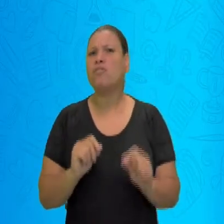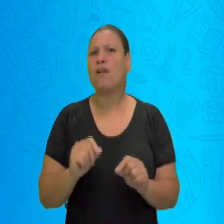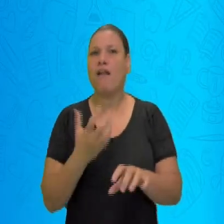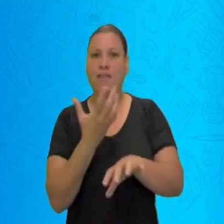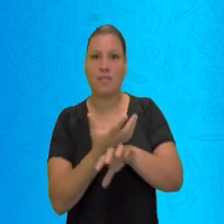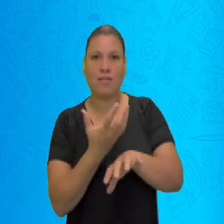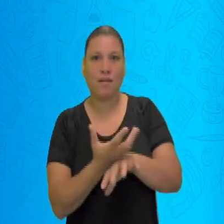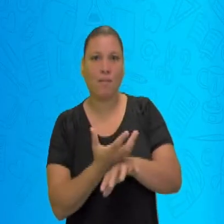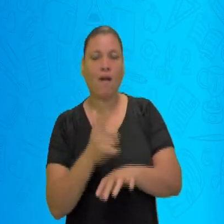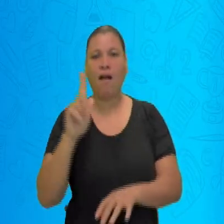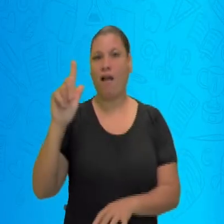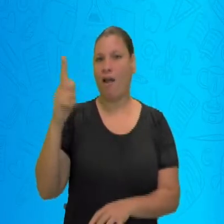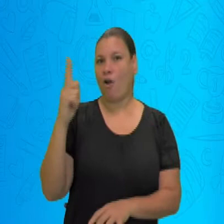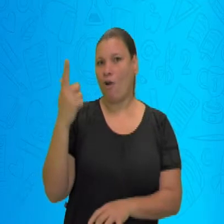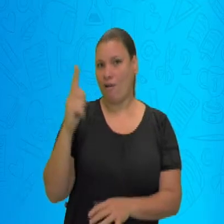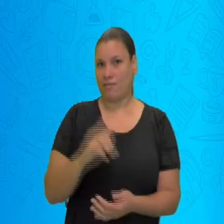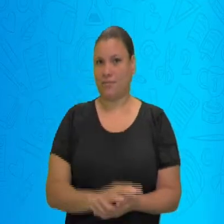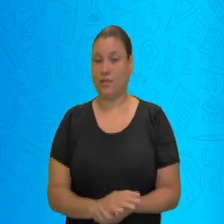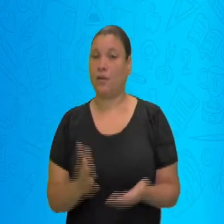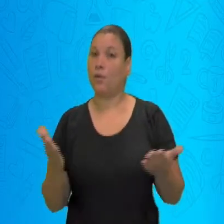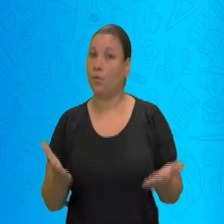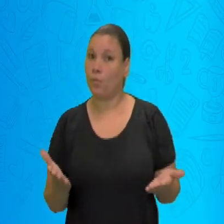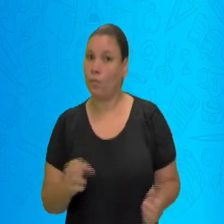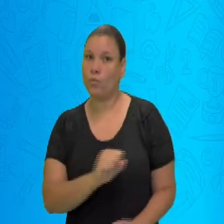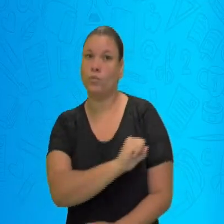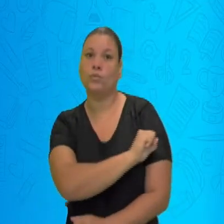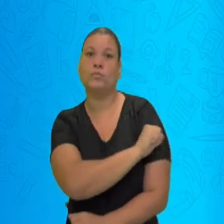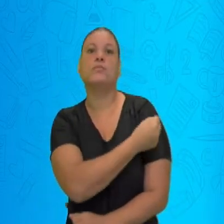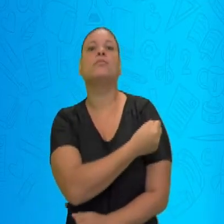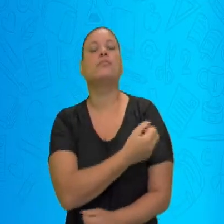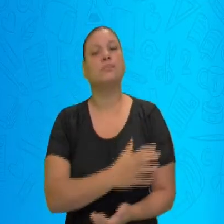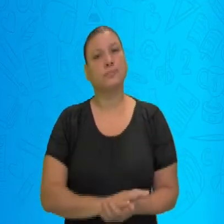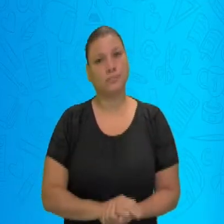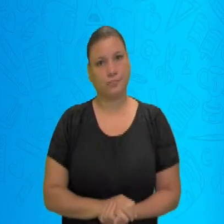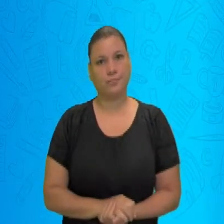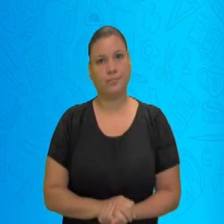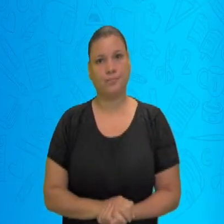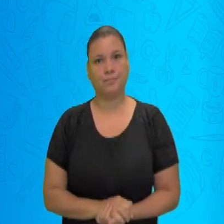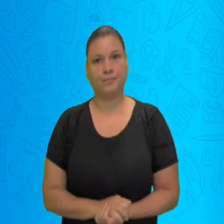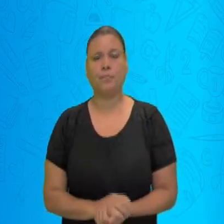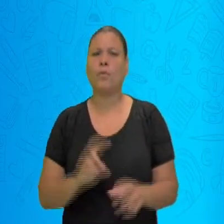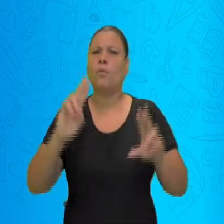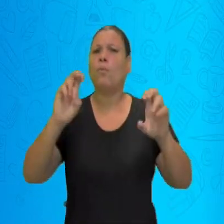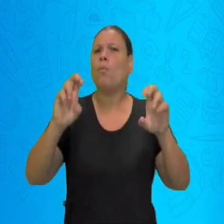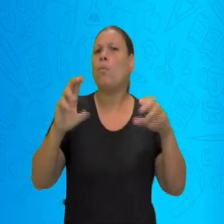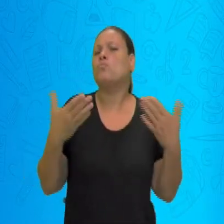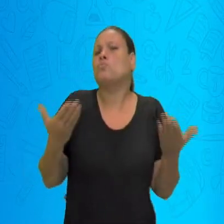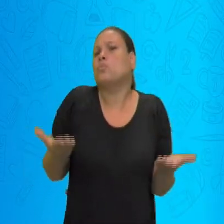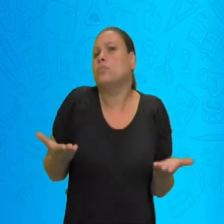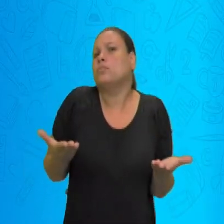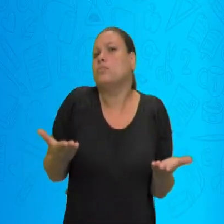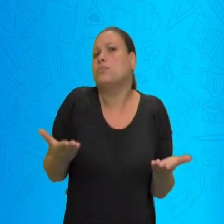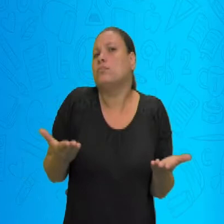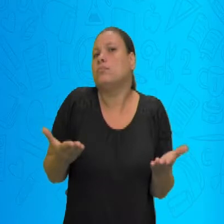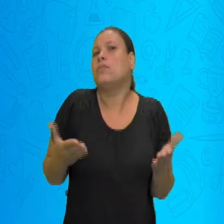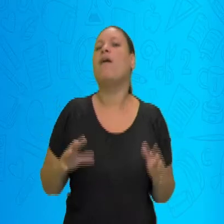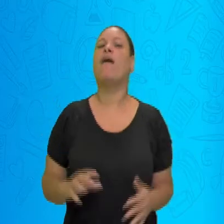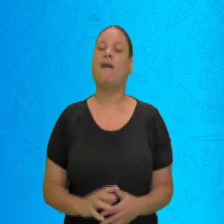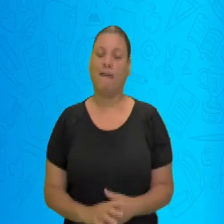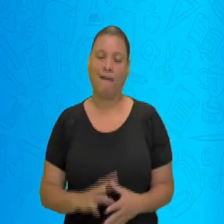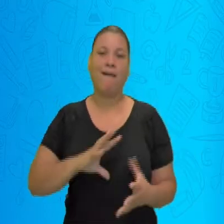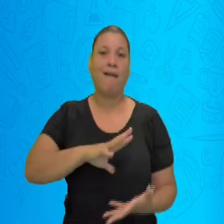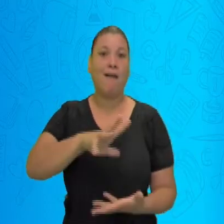é para o 8º ano do ensino fundamental. O tema da nossa aula,